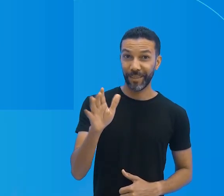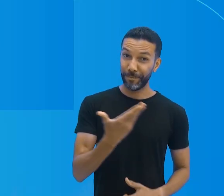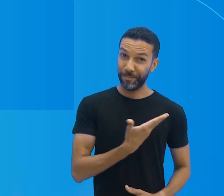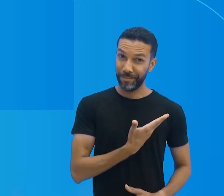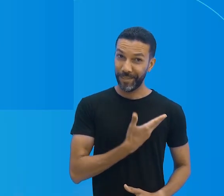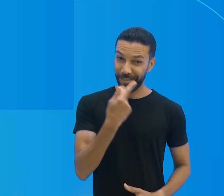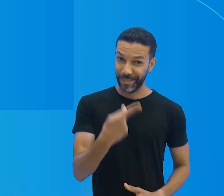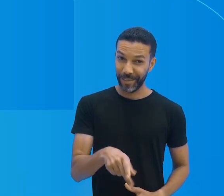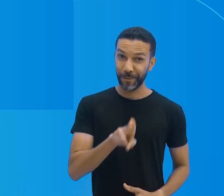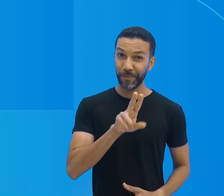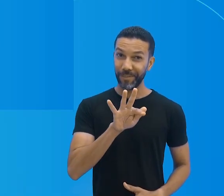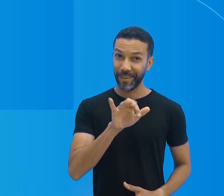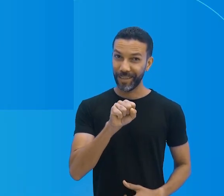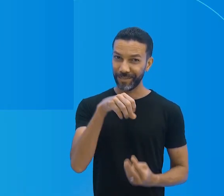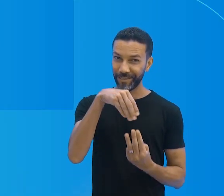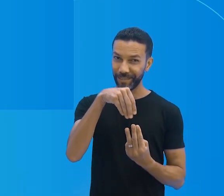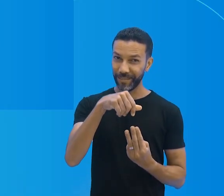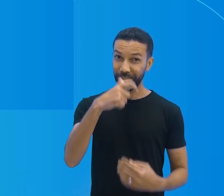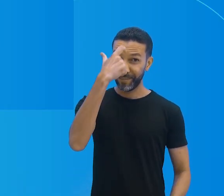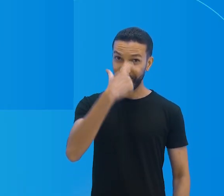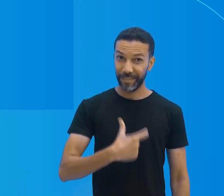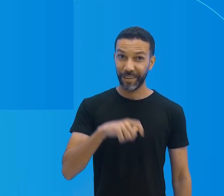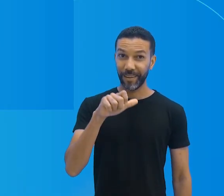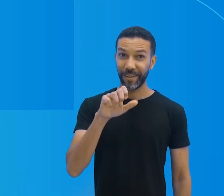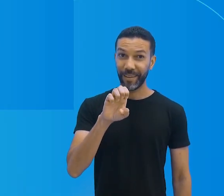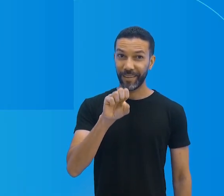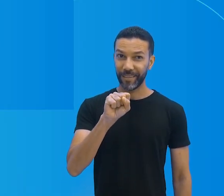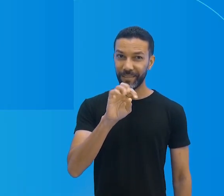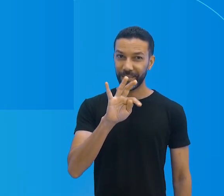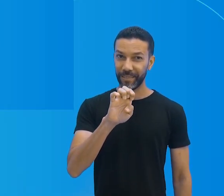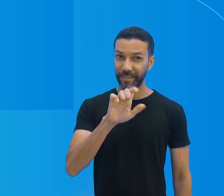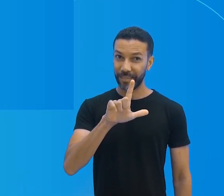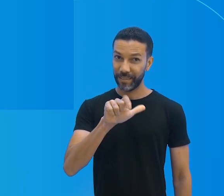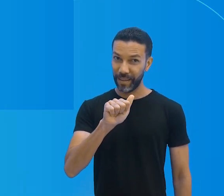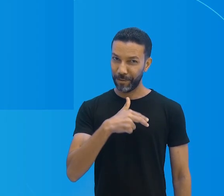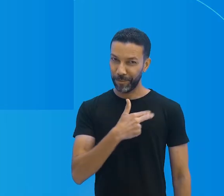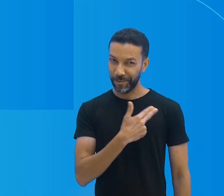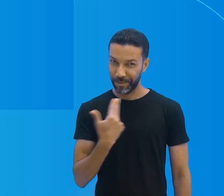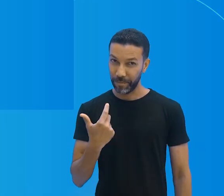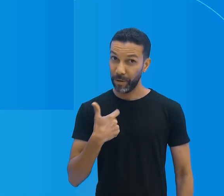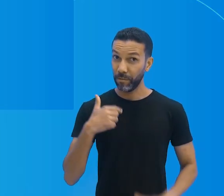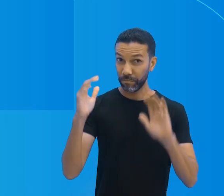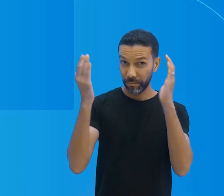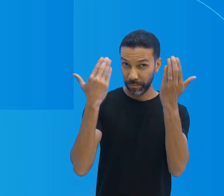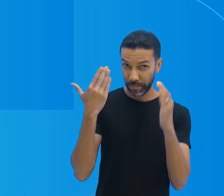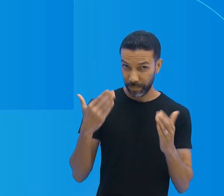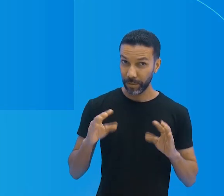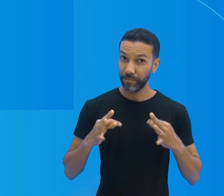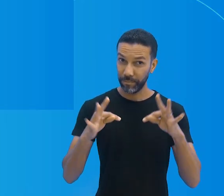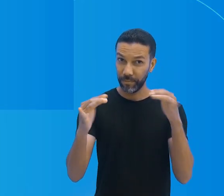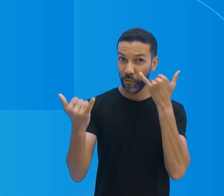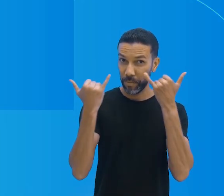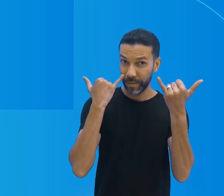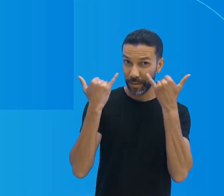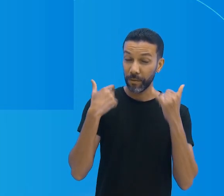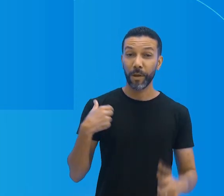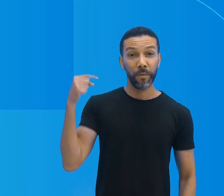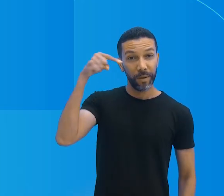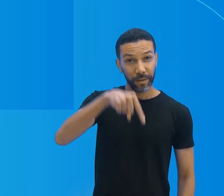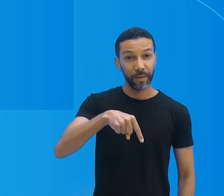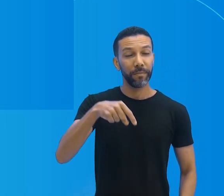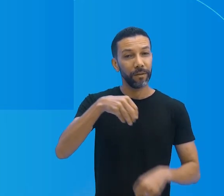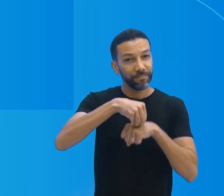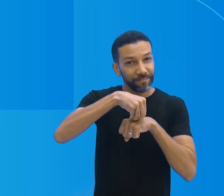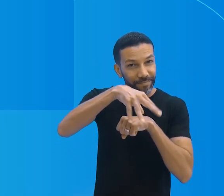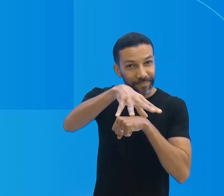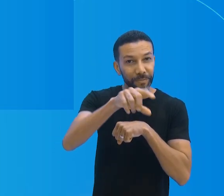Olá, colegas da UFES, eu sou Estela, analista de tecnologia da informação. Estou aqui para